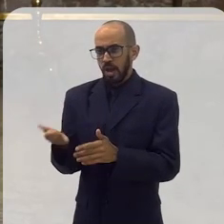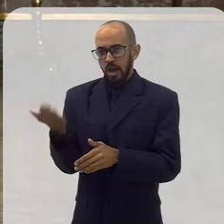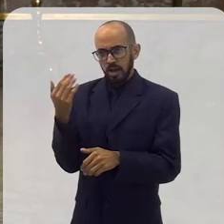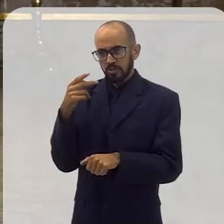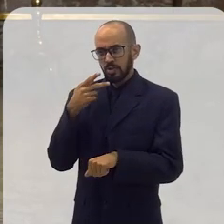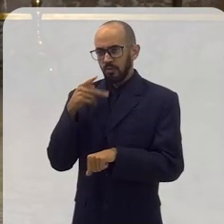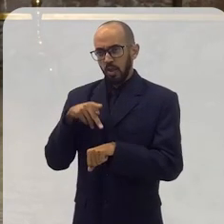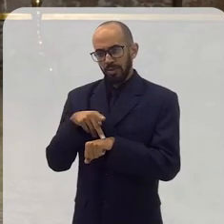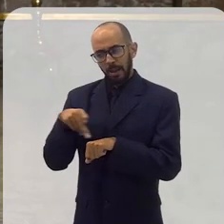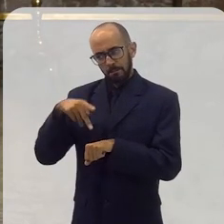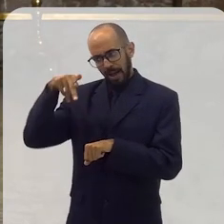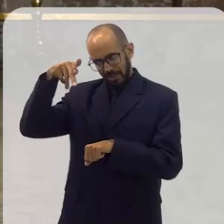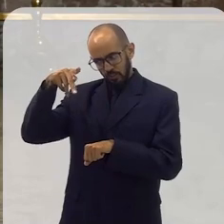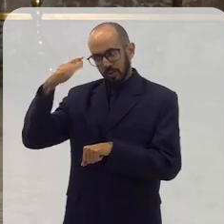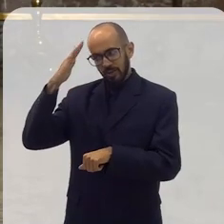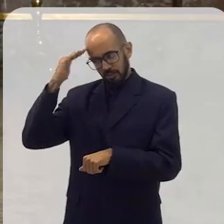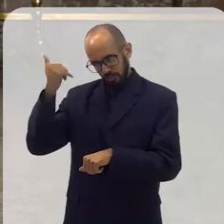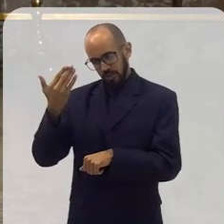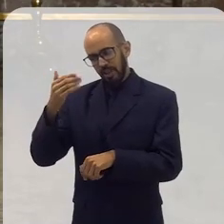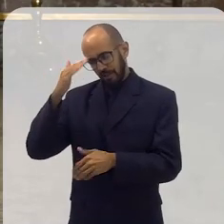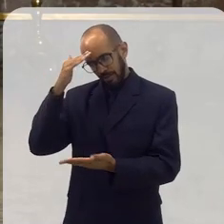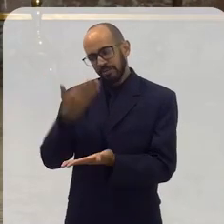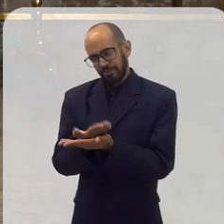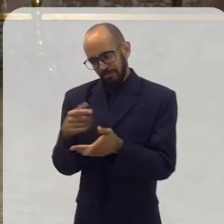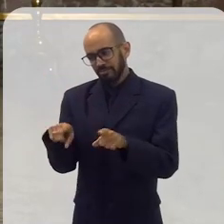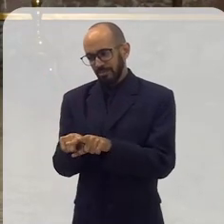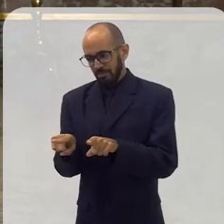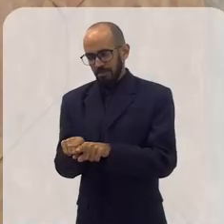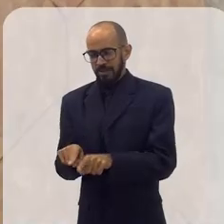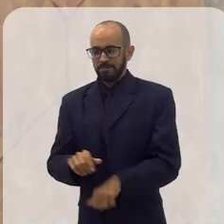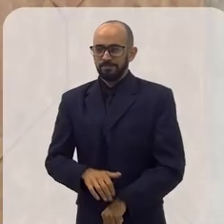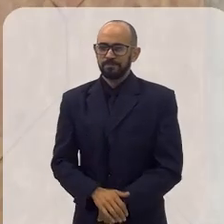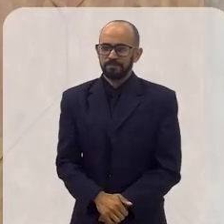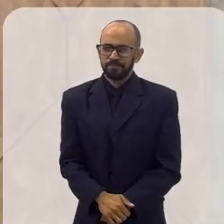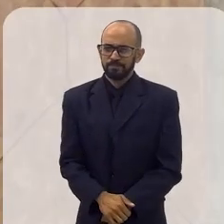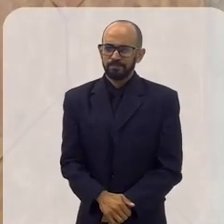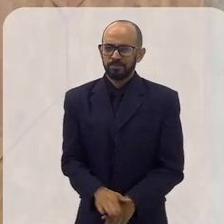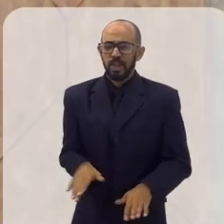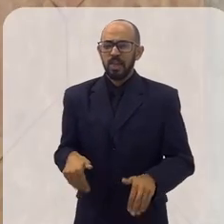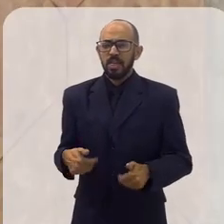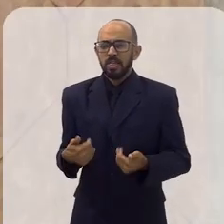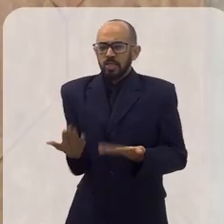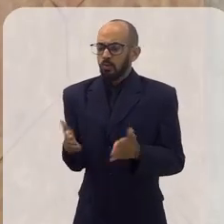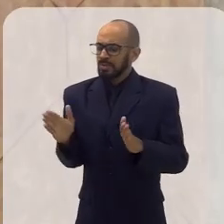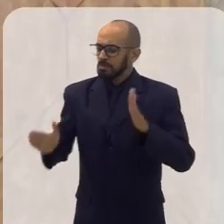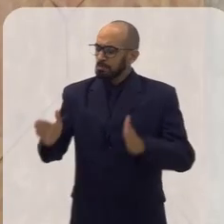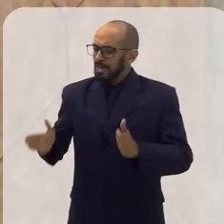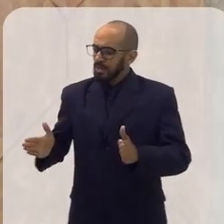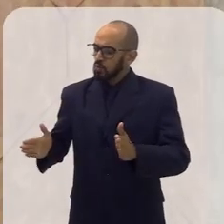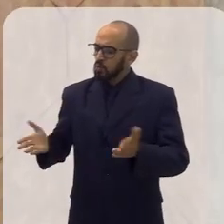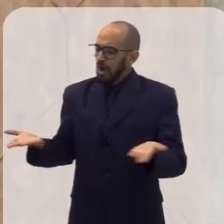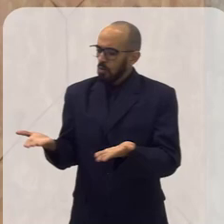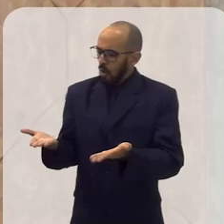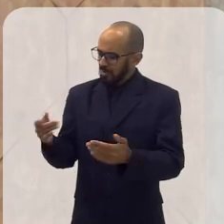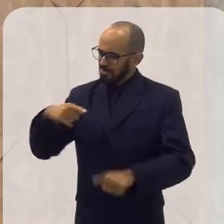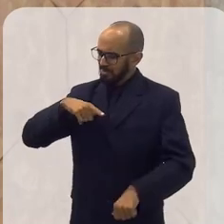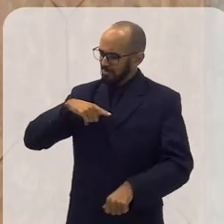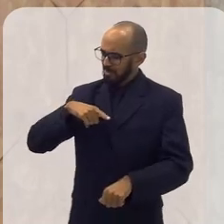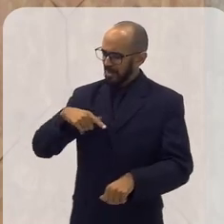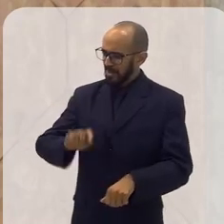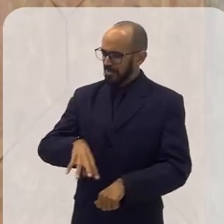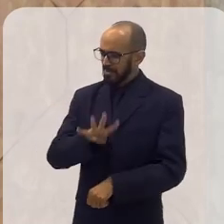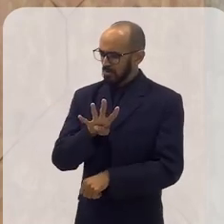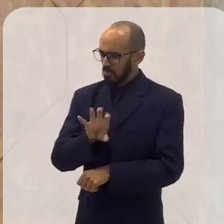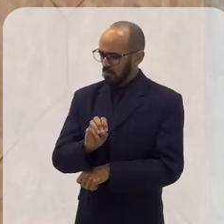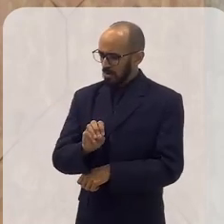Anteriormente você já me falou da Páscoa, então eu sei que também acredita na Páscoa. Sim. Esse período agora, vocês também